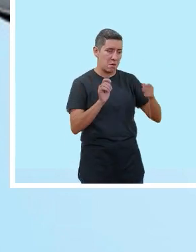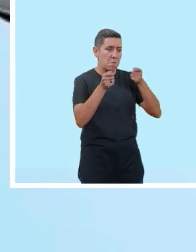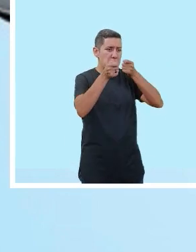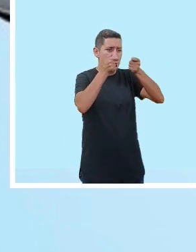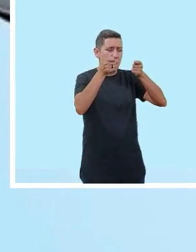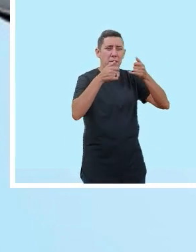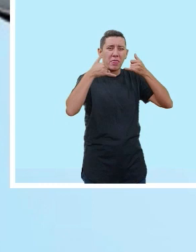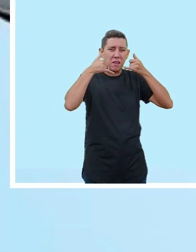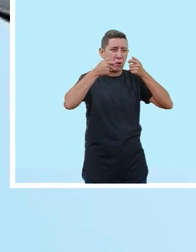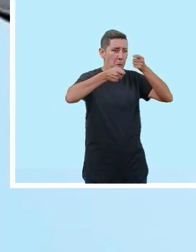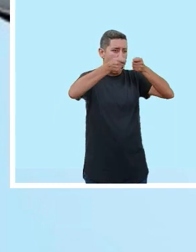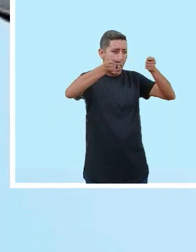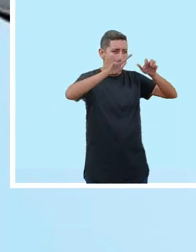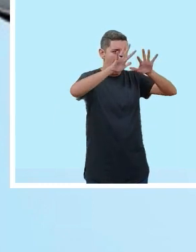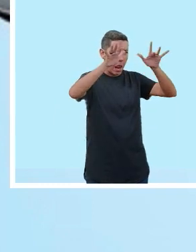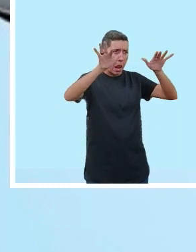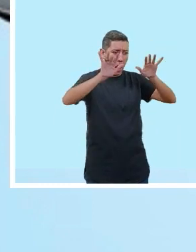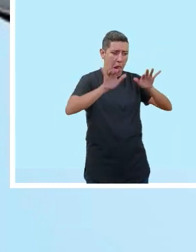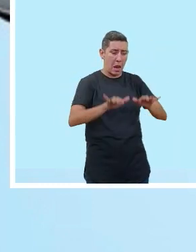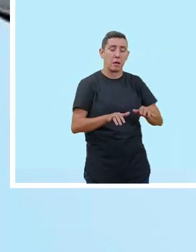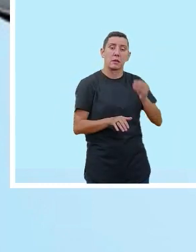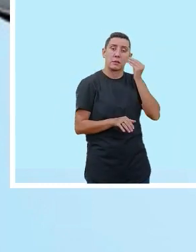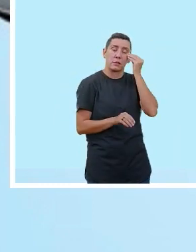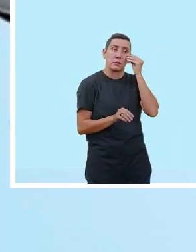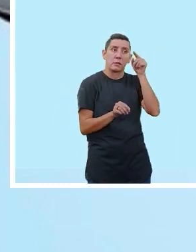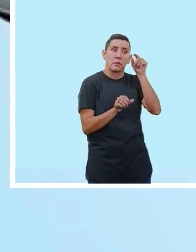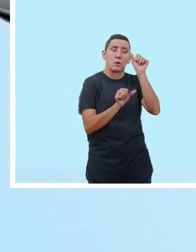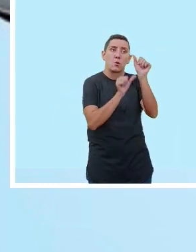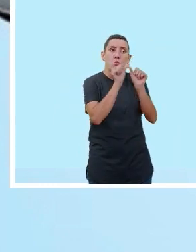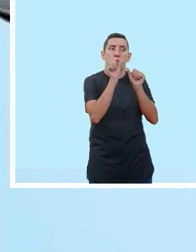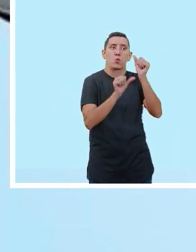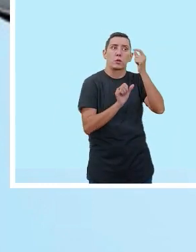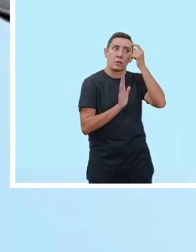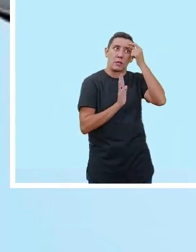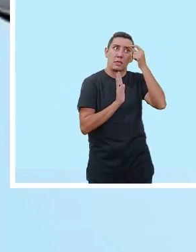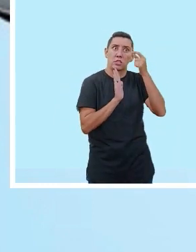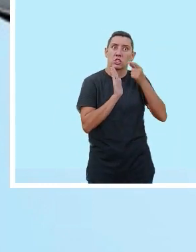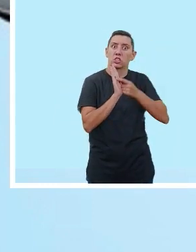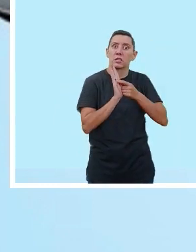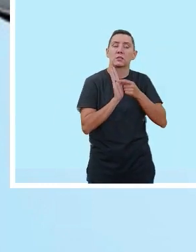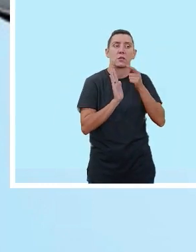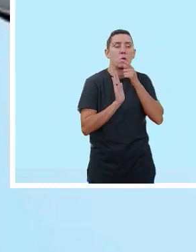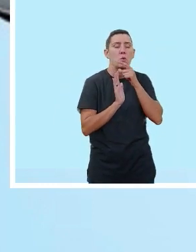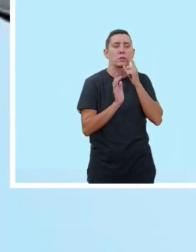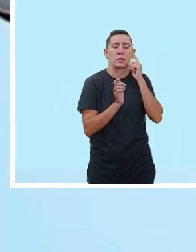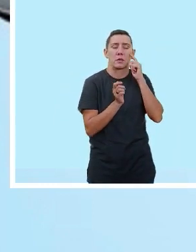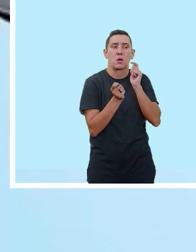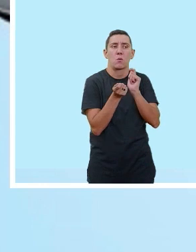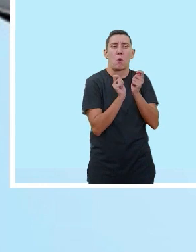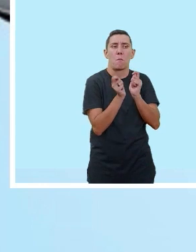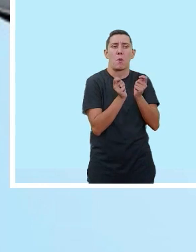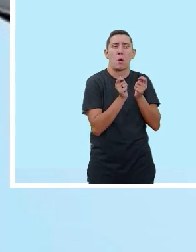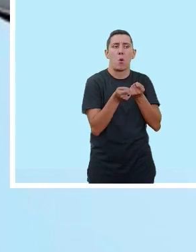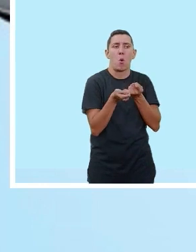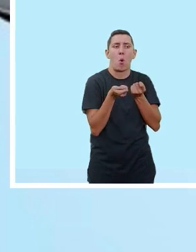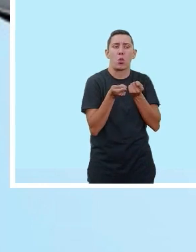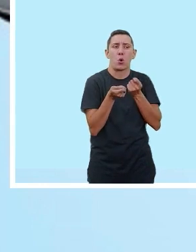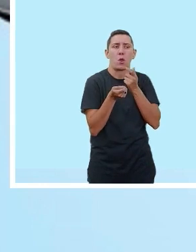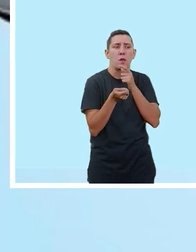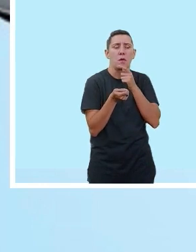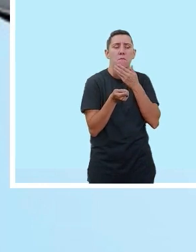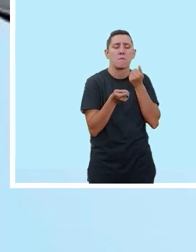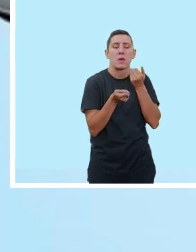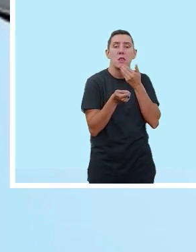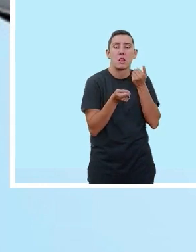e reduzir o consumo, né, com novas tecnologias, com equipamentos mais eficientes e também com